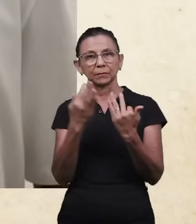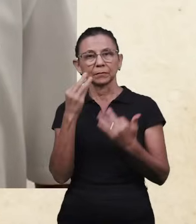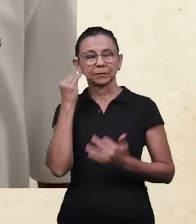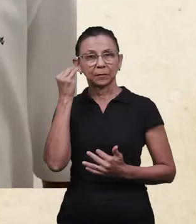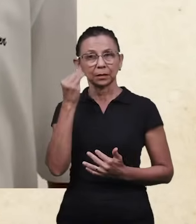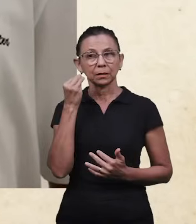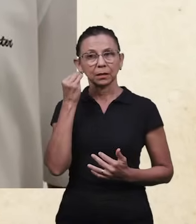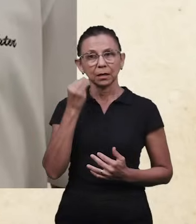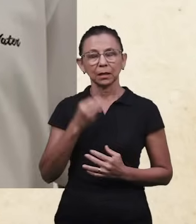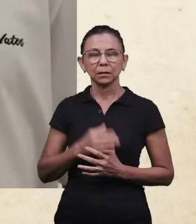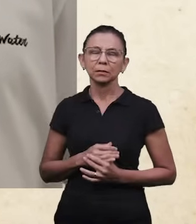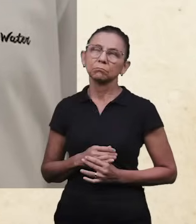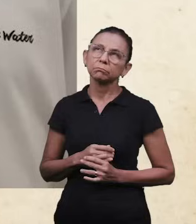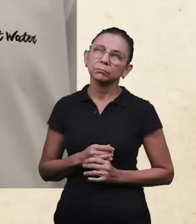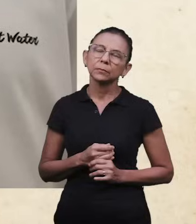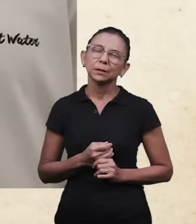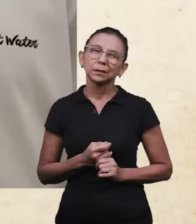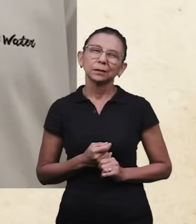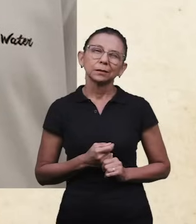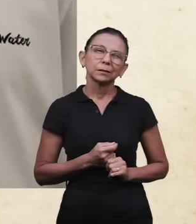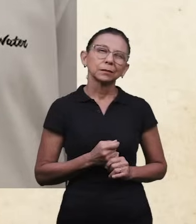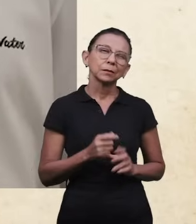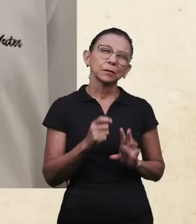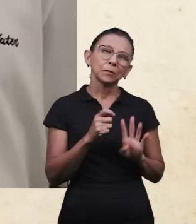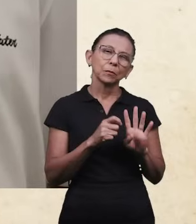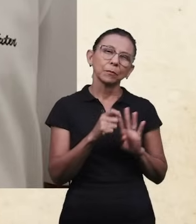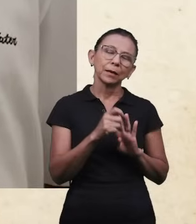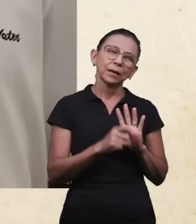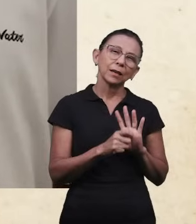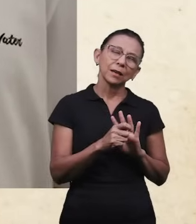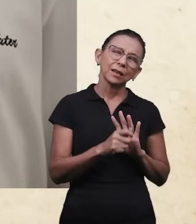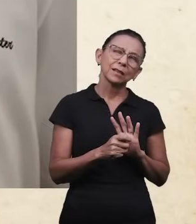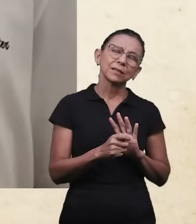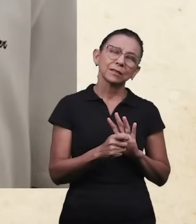familiar foi que, ao longo dos